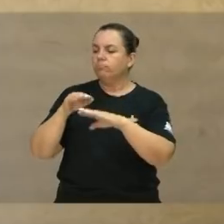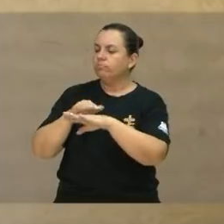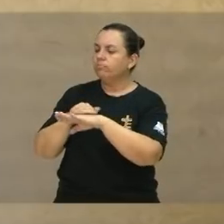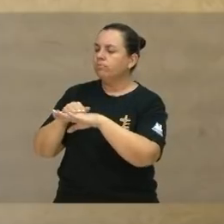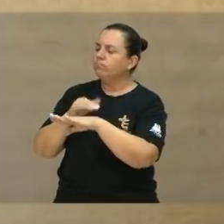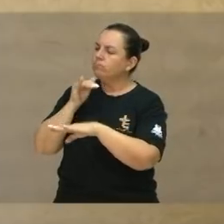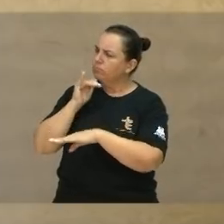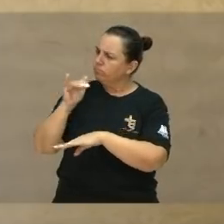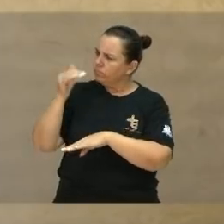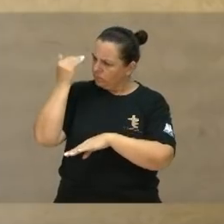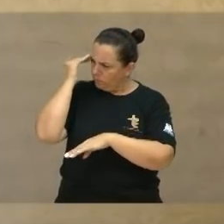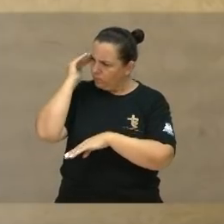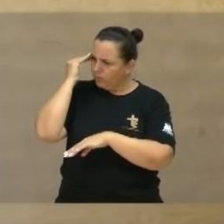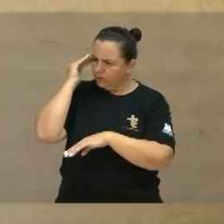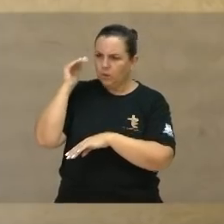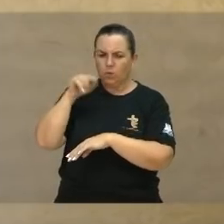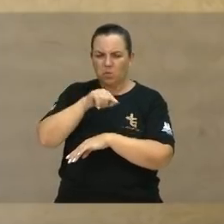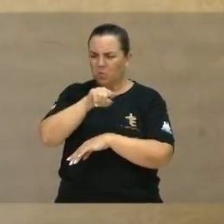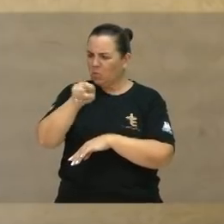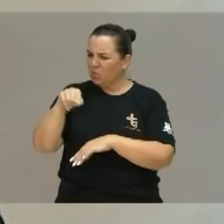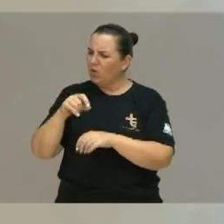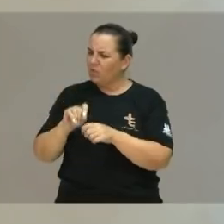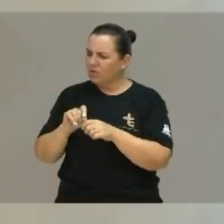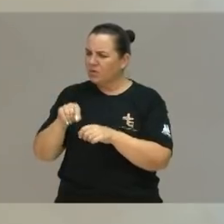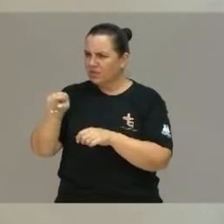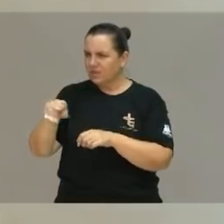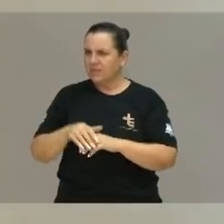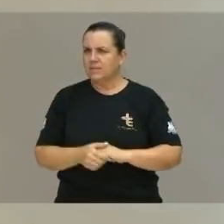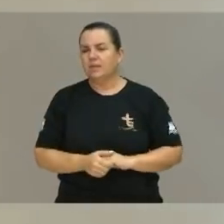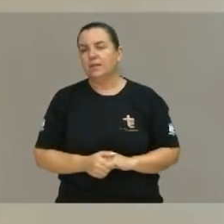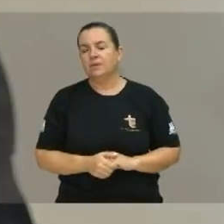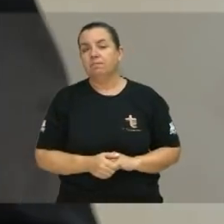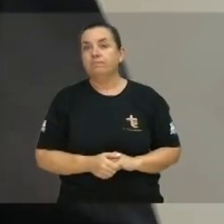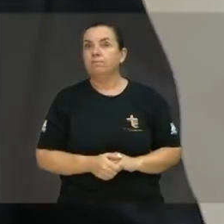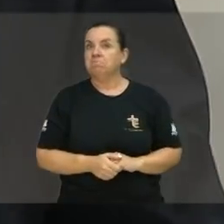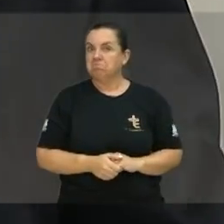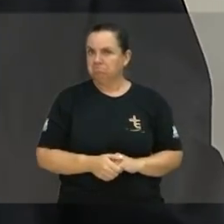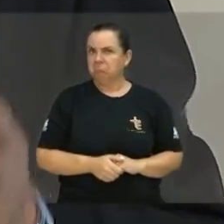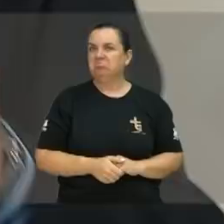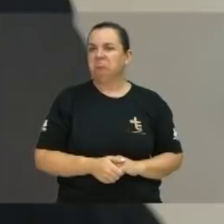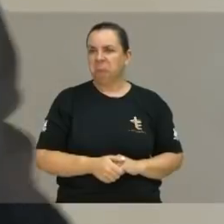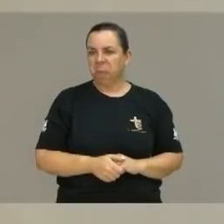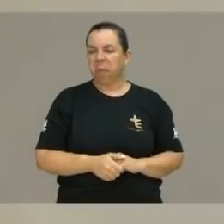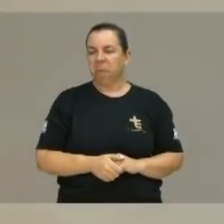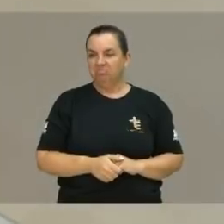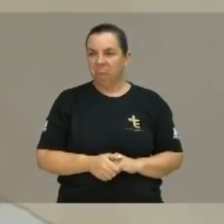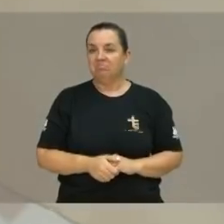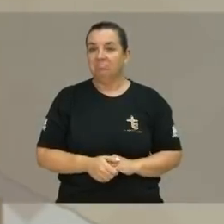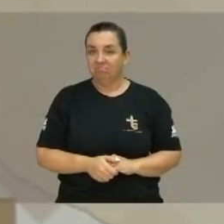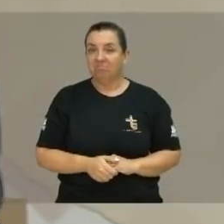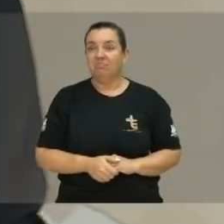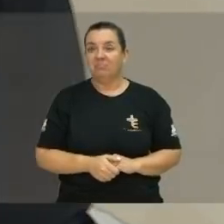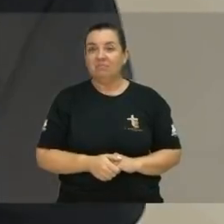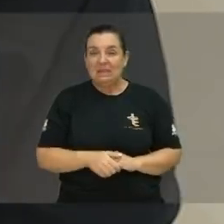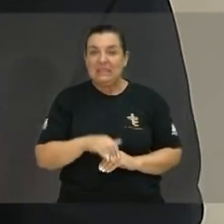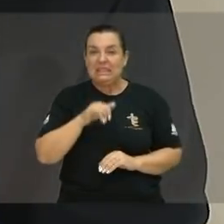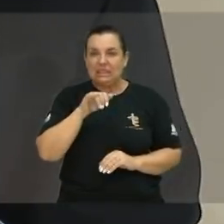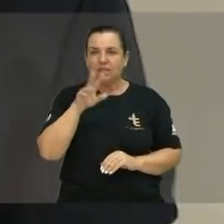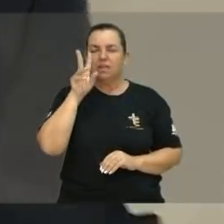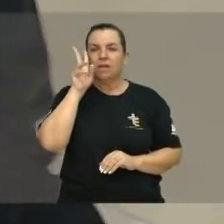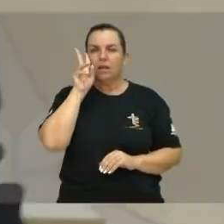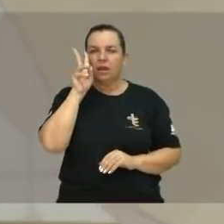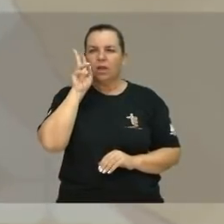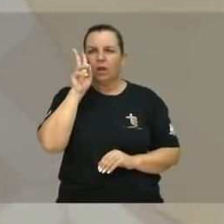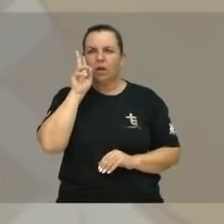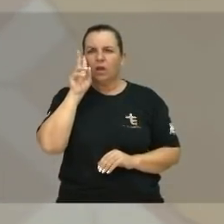disse compreendeis o que vos fiz olha se se recorda